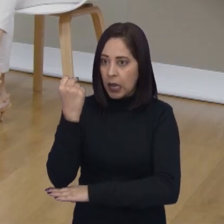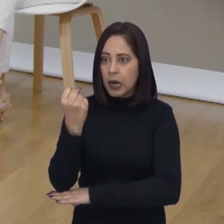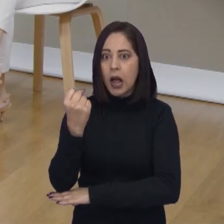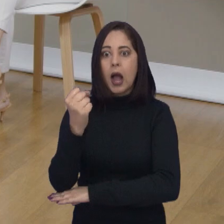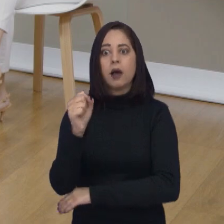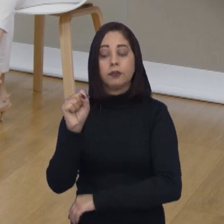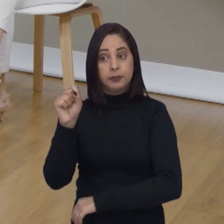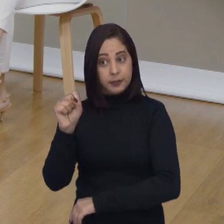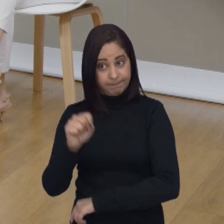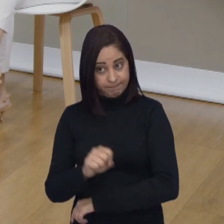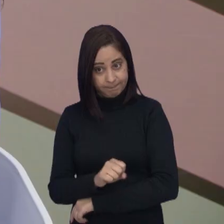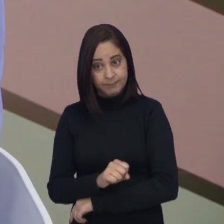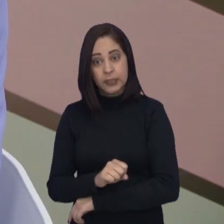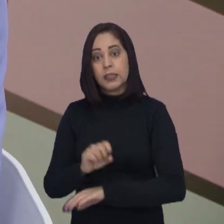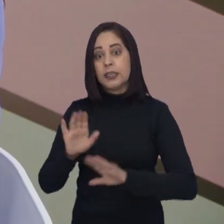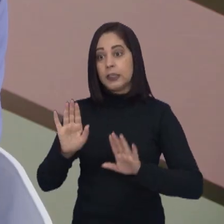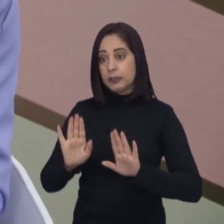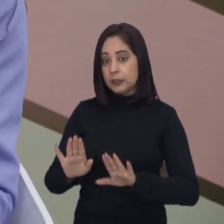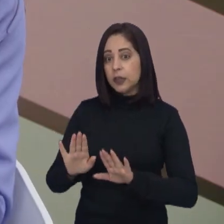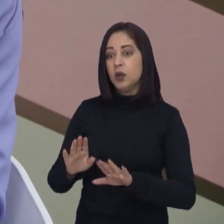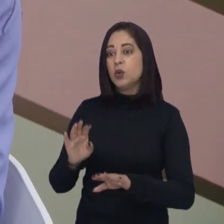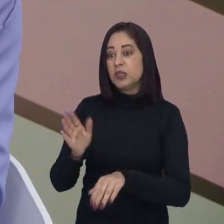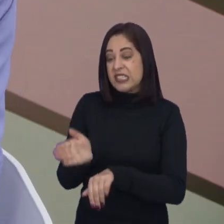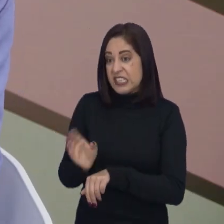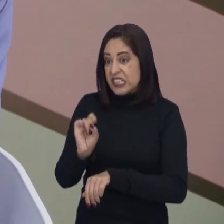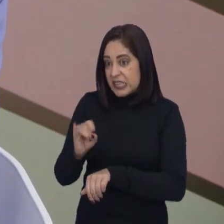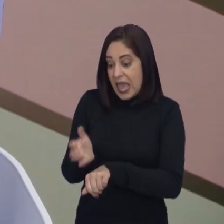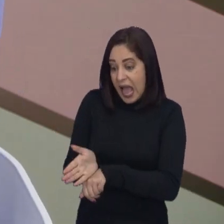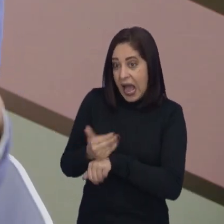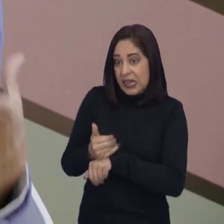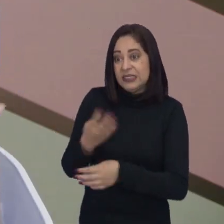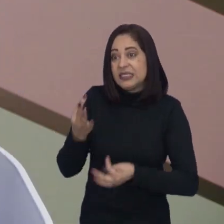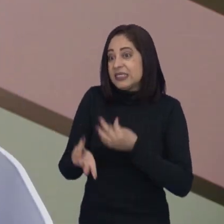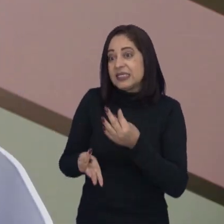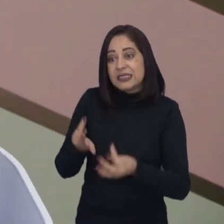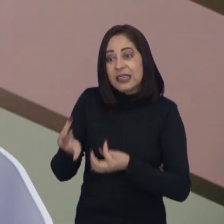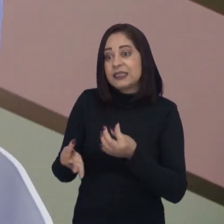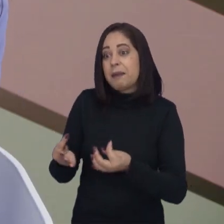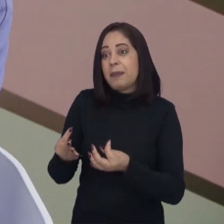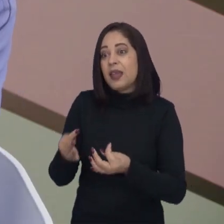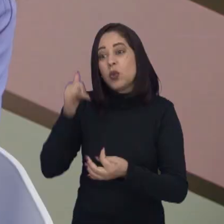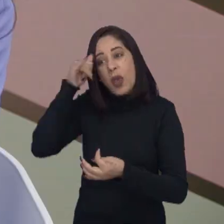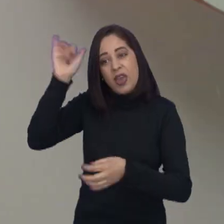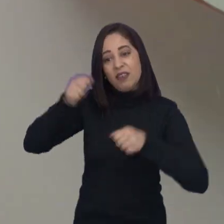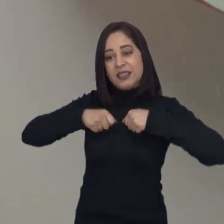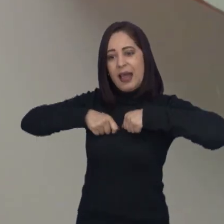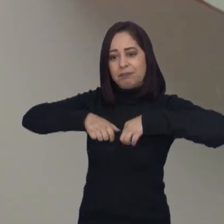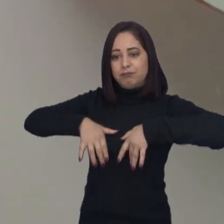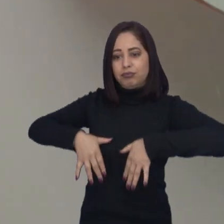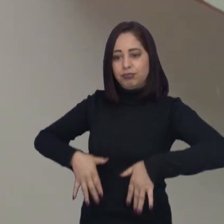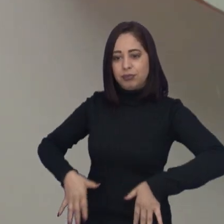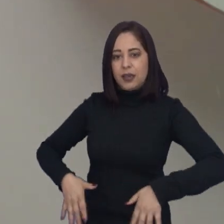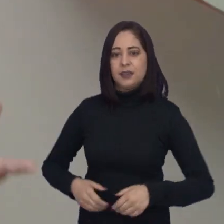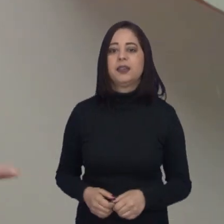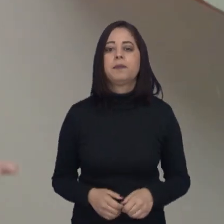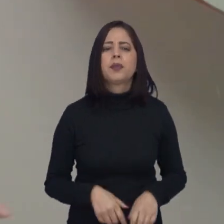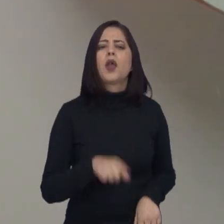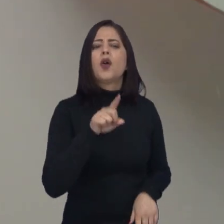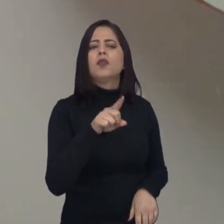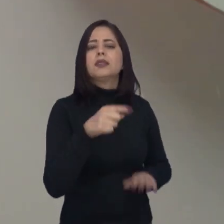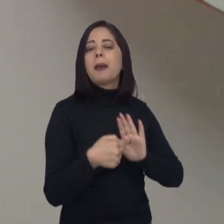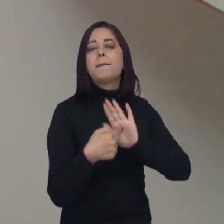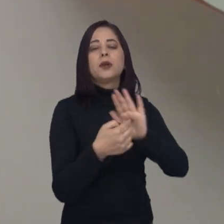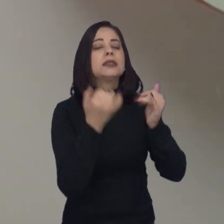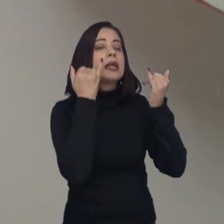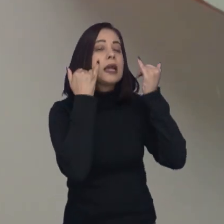de vitiligo e se de repente tratada o quanto antes, poderia não se espalhar. Tá certo. E a senhora trouxe algumas informações aqui, a